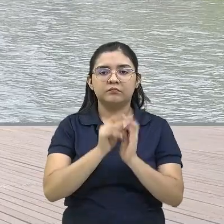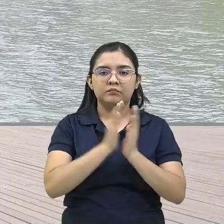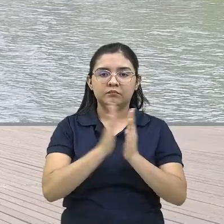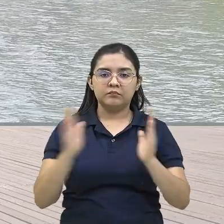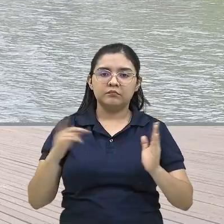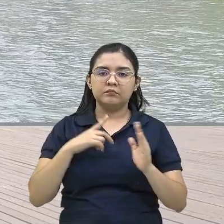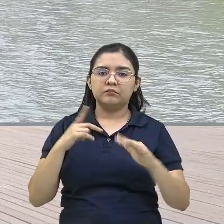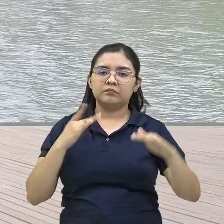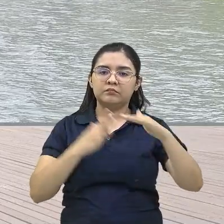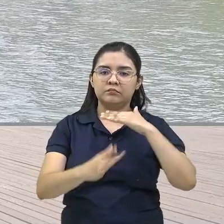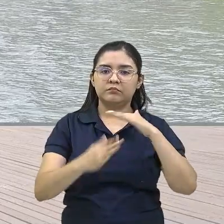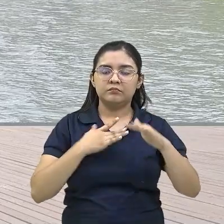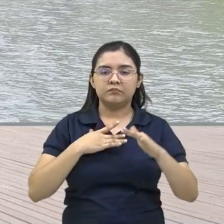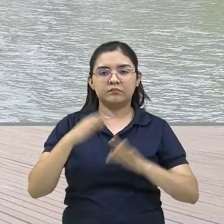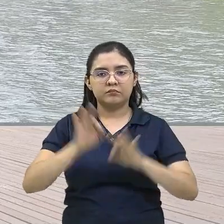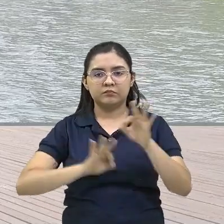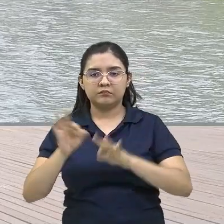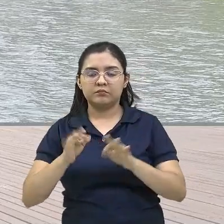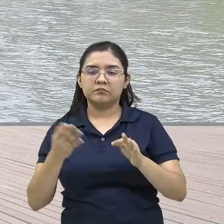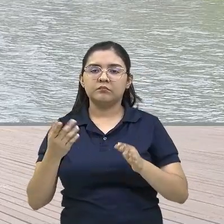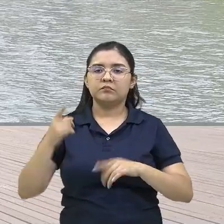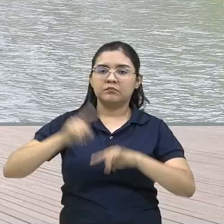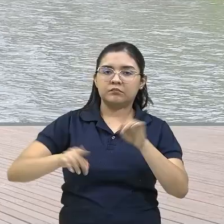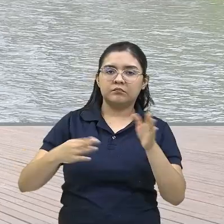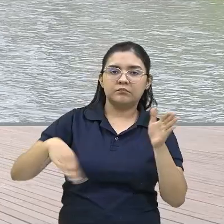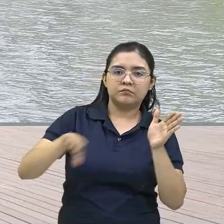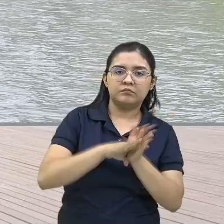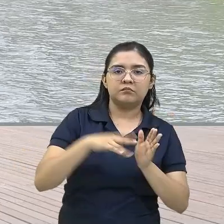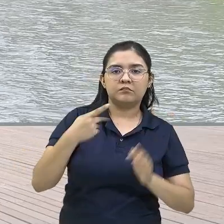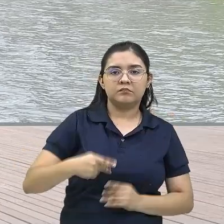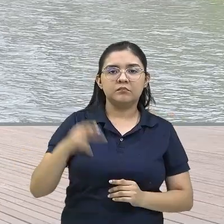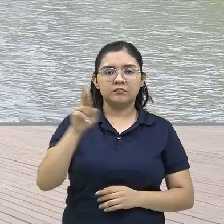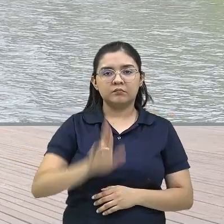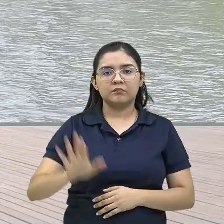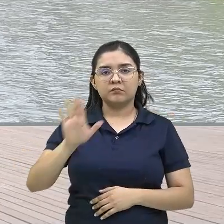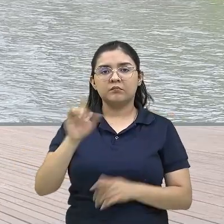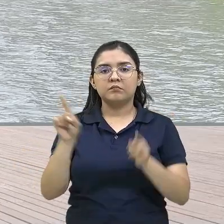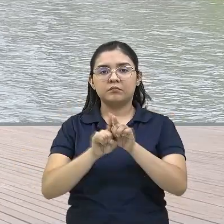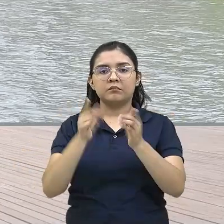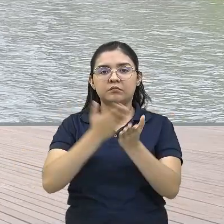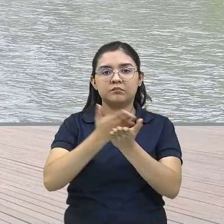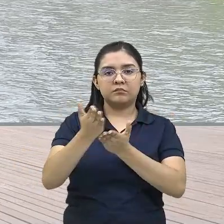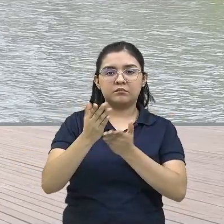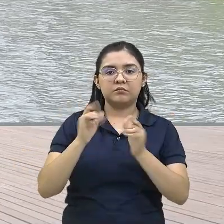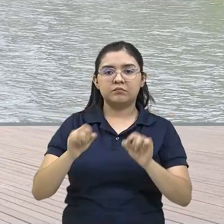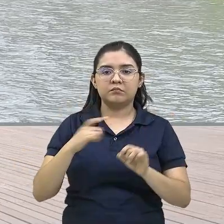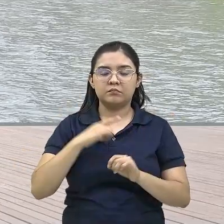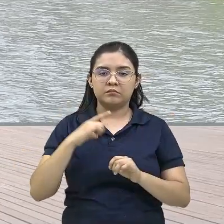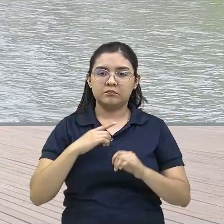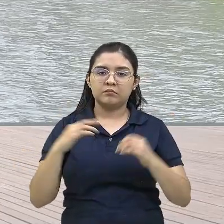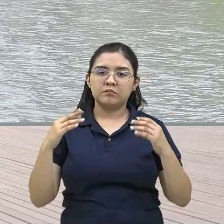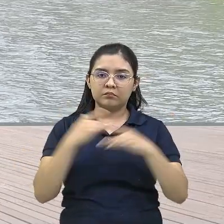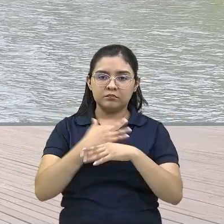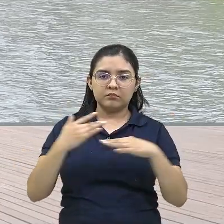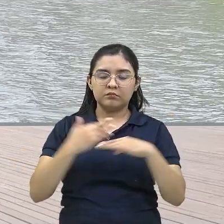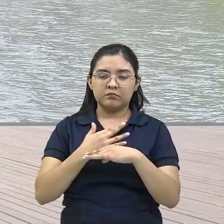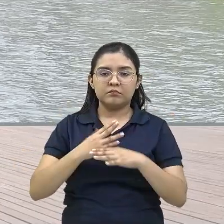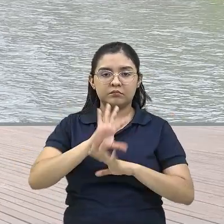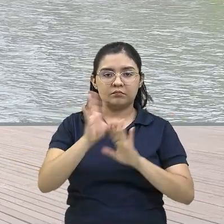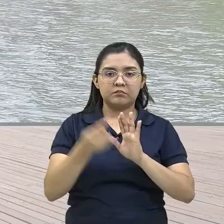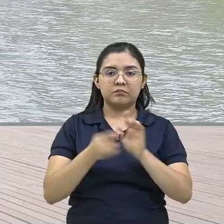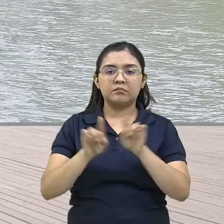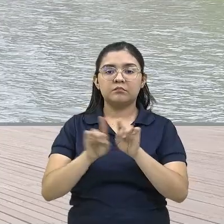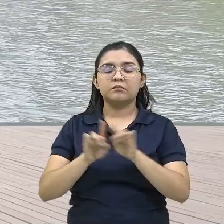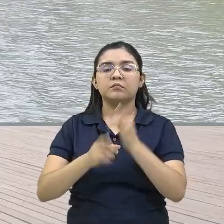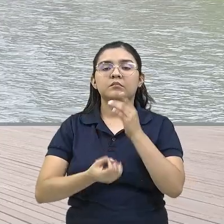esse processo de migração, essa logística, a chegada de mercadorias na nossa região, o início dessa rede urbana amazônica, né? E também a